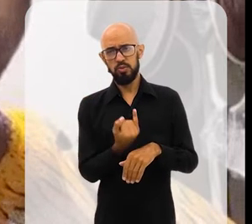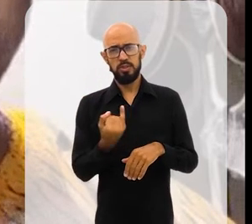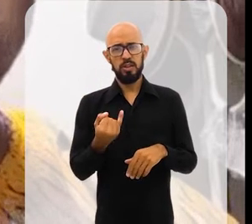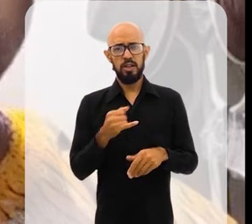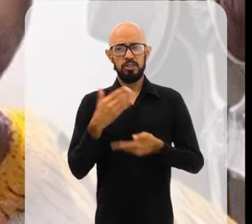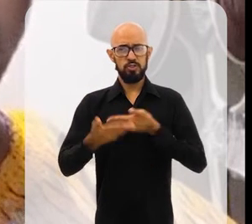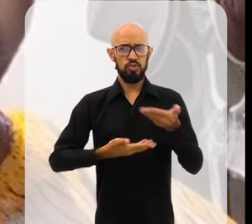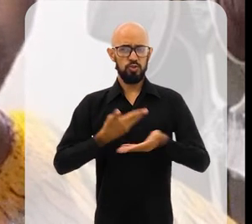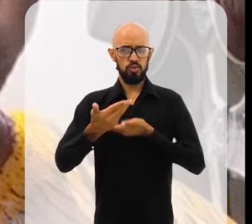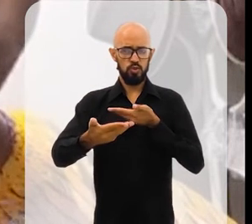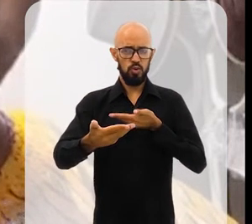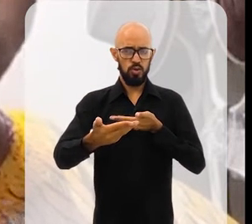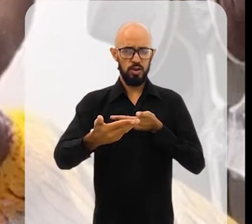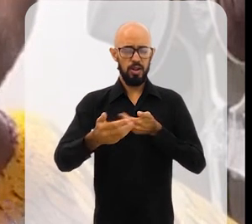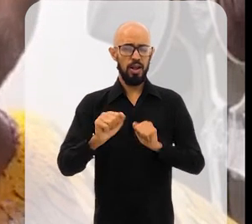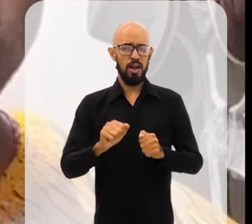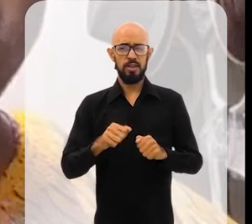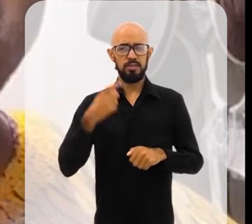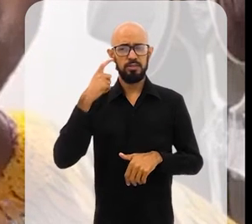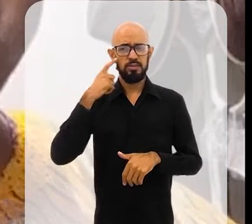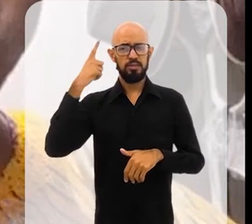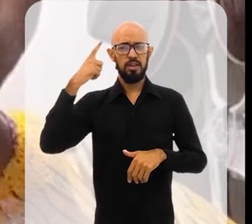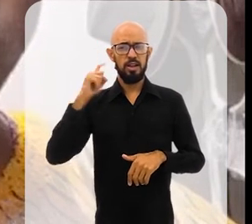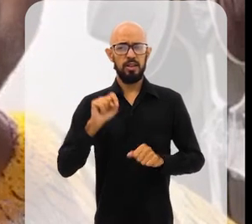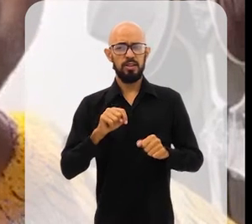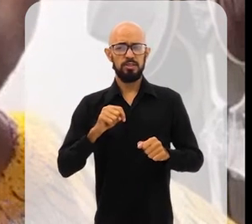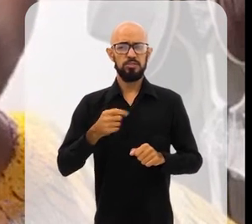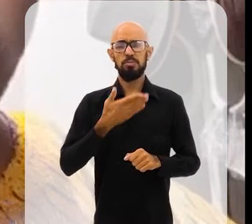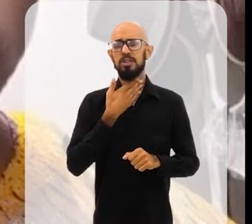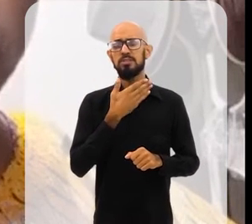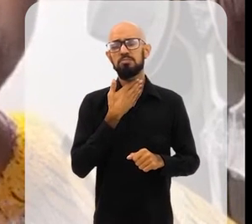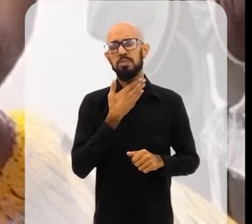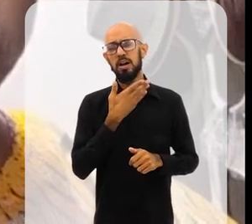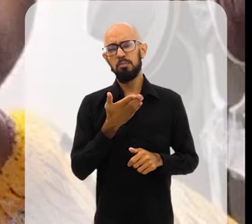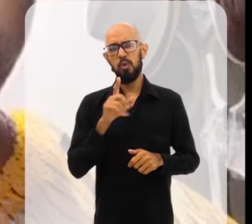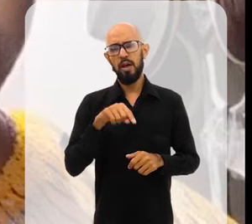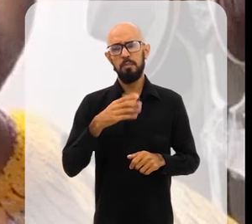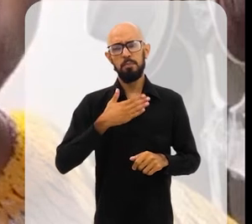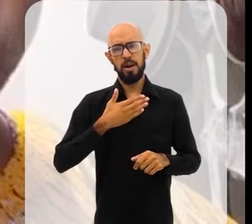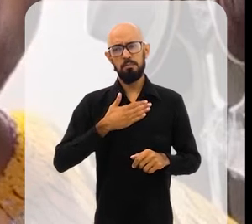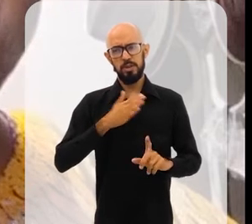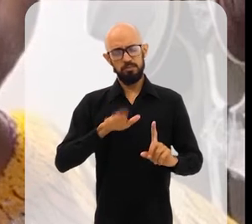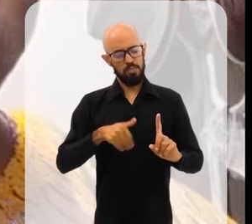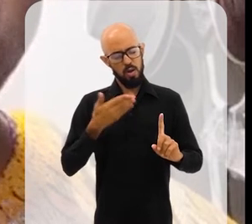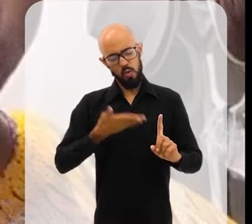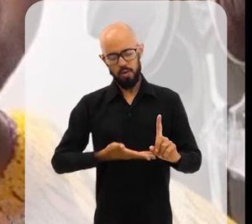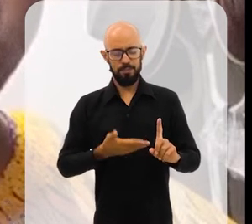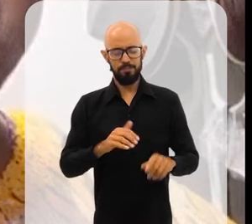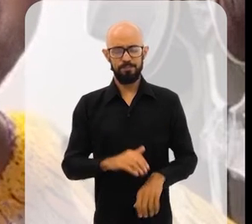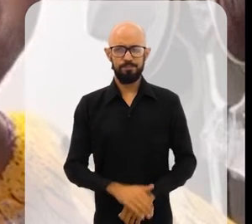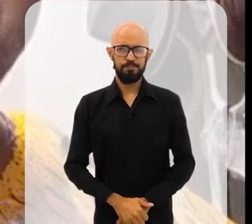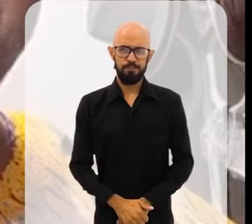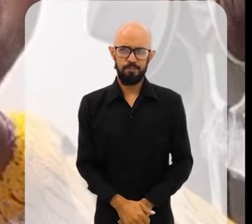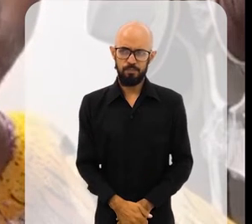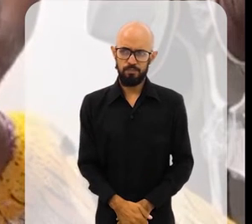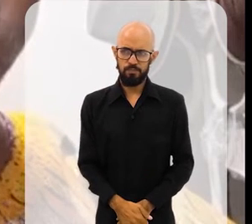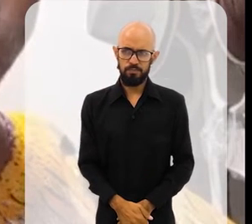oportunidade da gente trocar essas figurinhas aqui, de bater esse papo. Uma honra estar aqui com vocês.